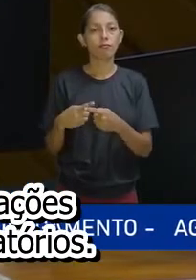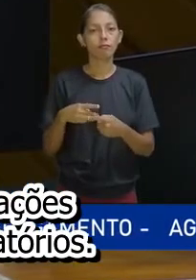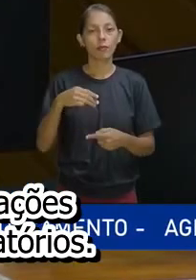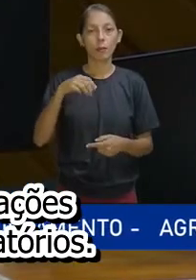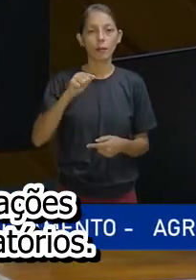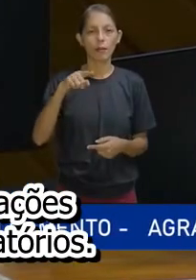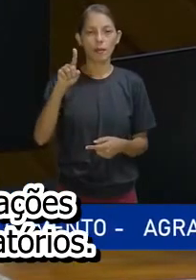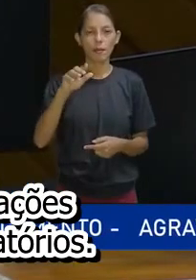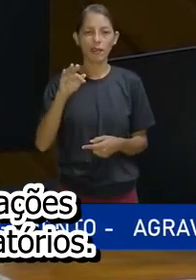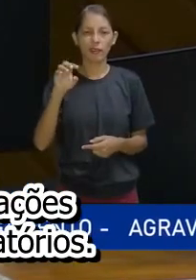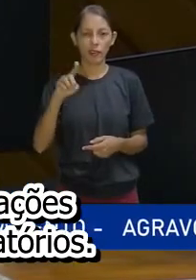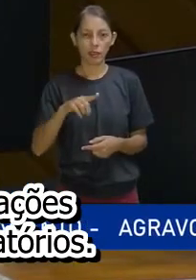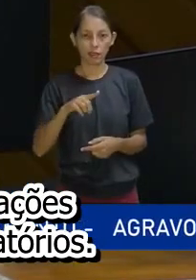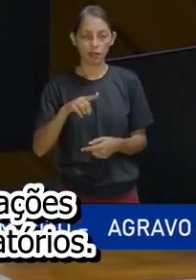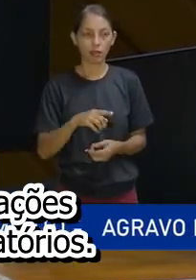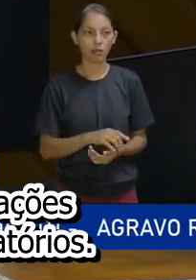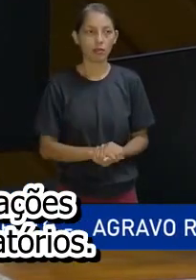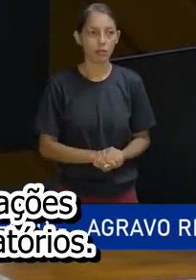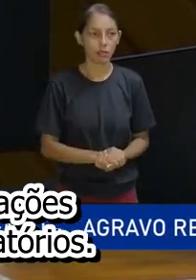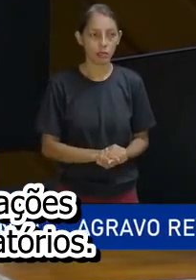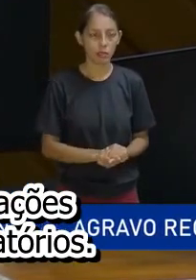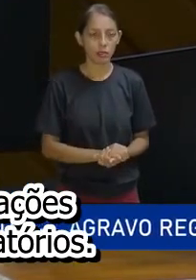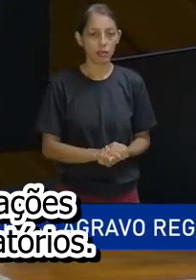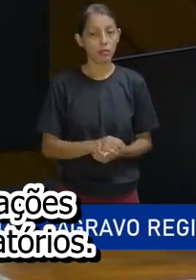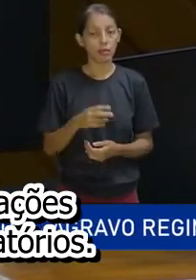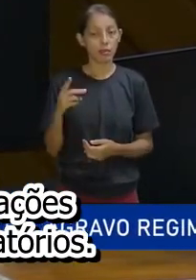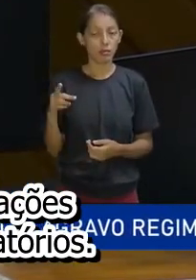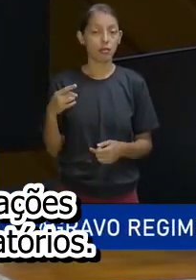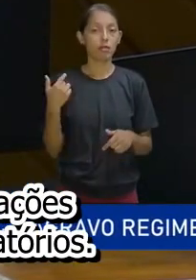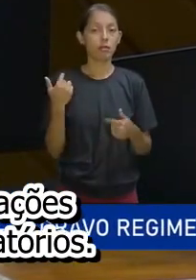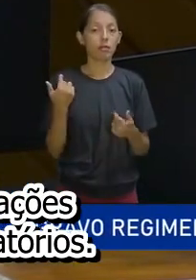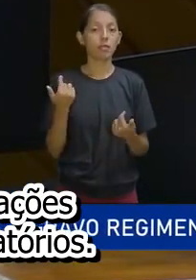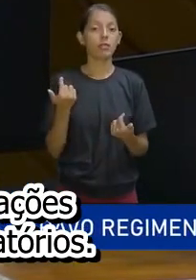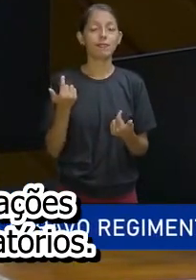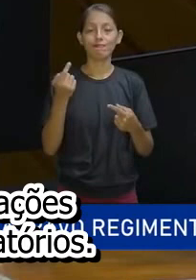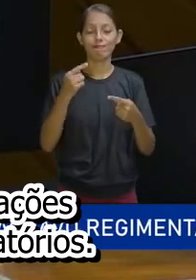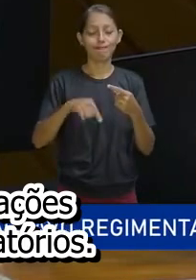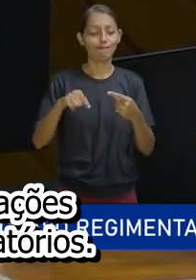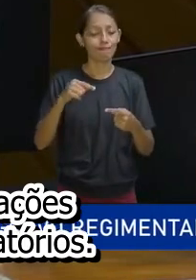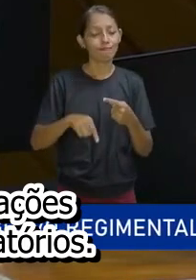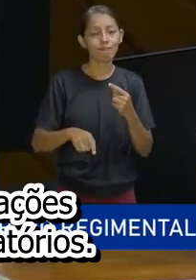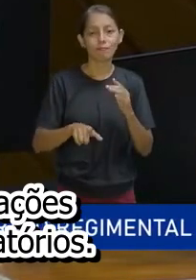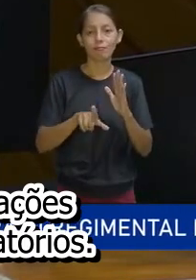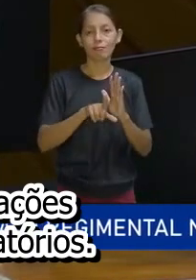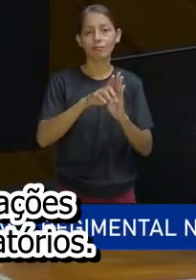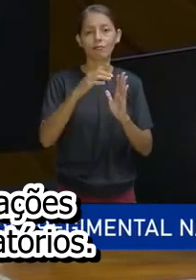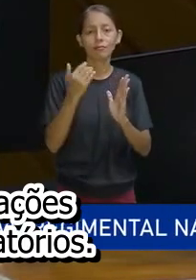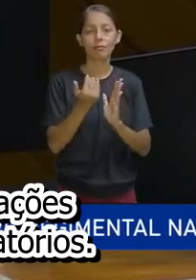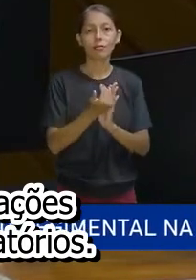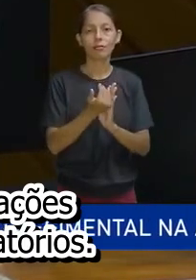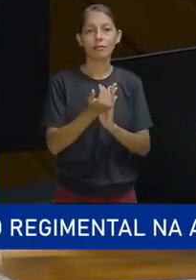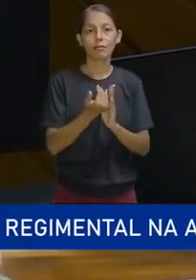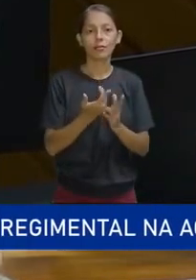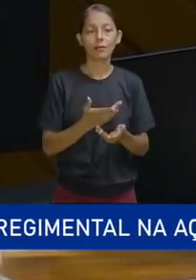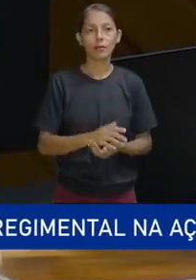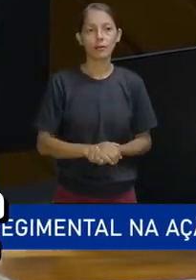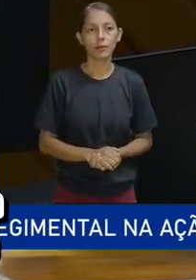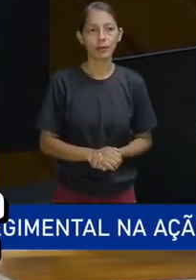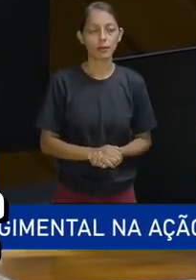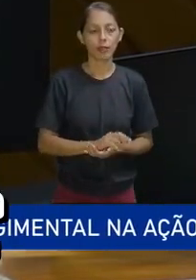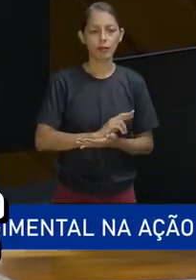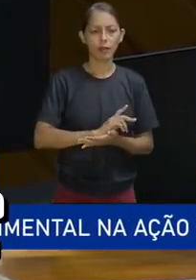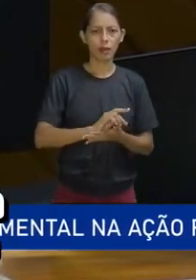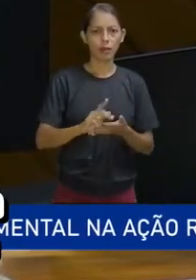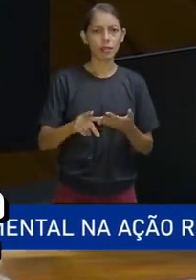em patamar máximo, em razão do ajuizamento de ações evidentemente incabíveis e inúmeros recursos protelatórios.